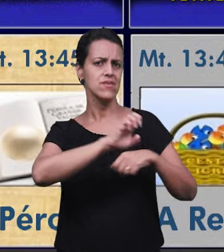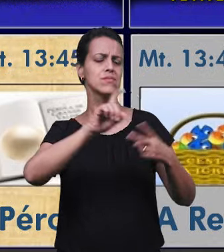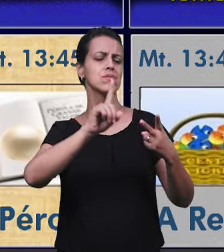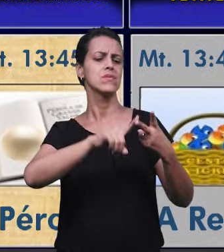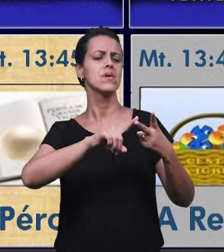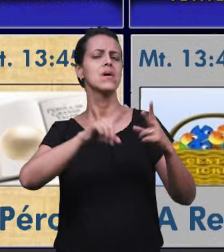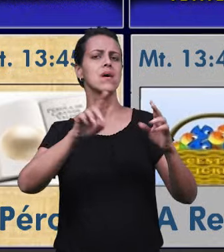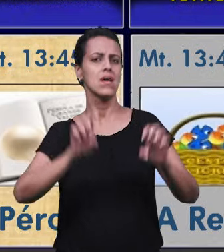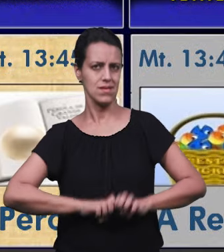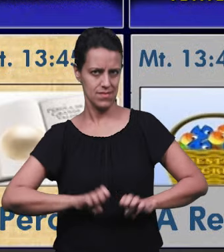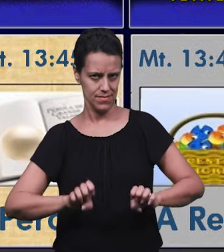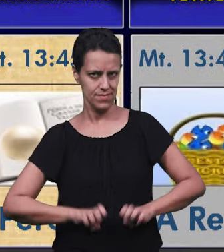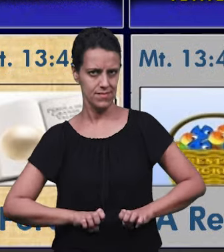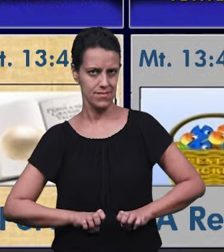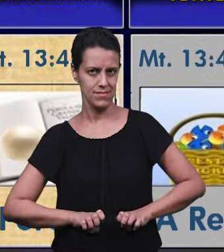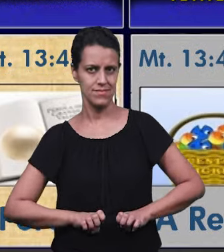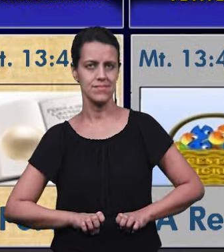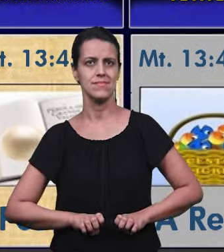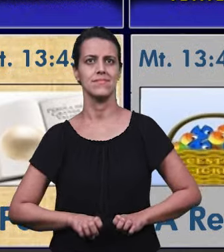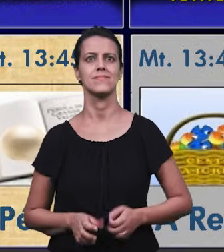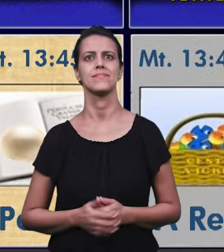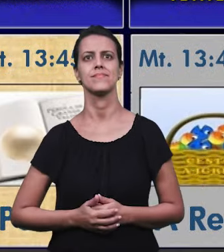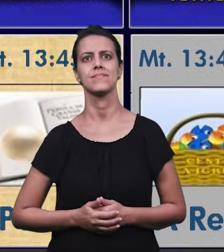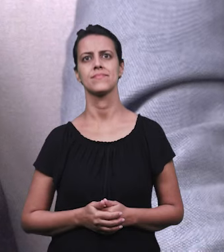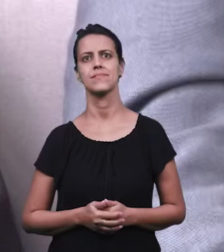bem. Na verdade, o que ocorre,